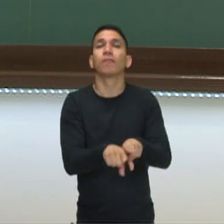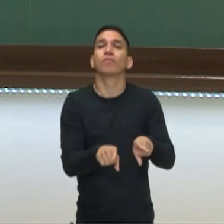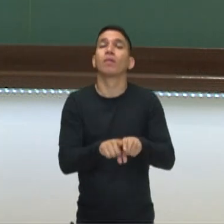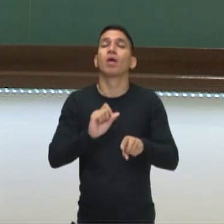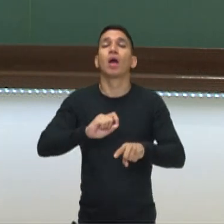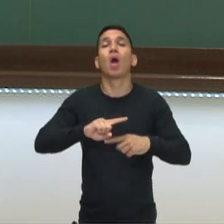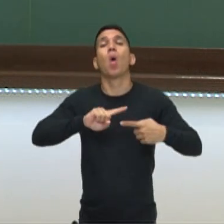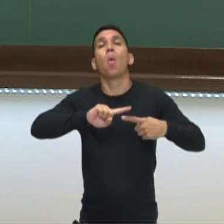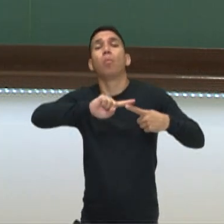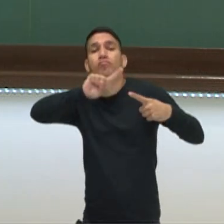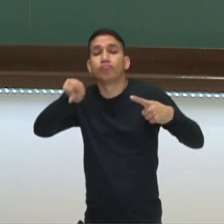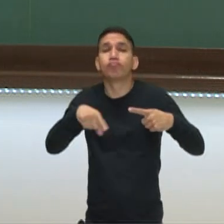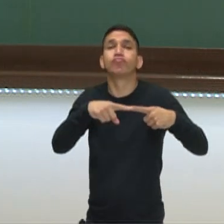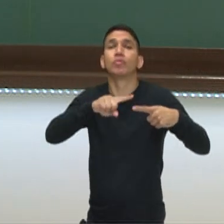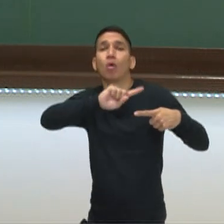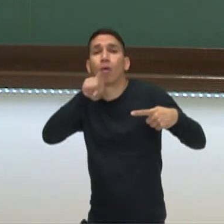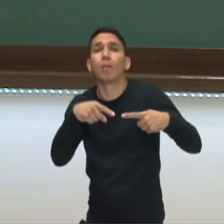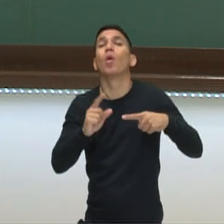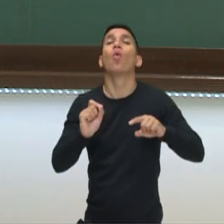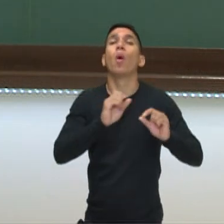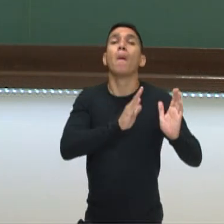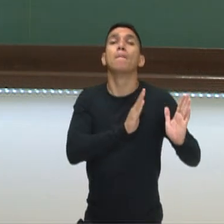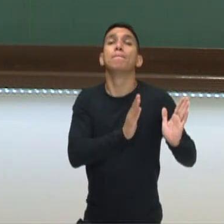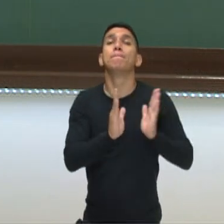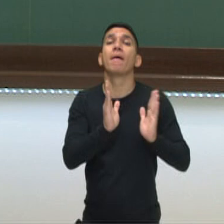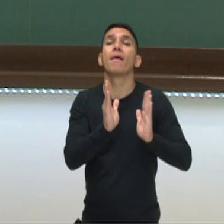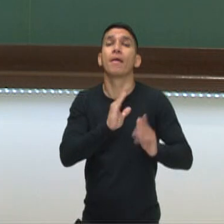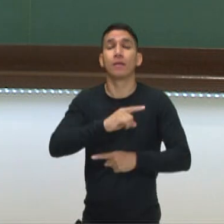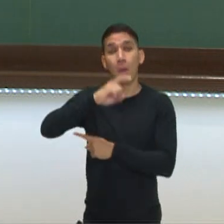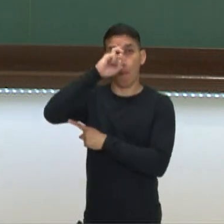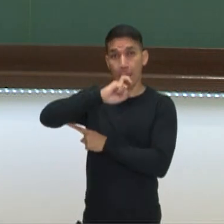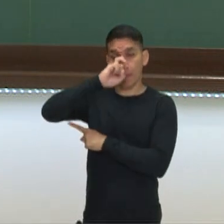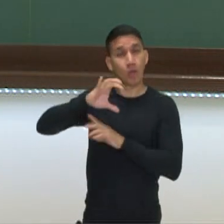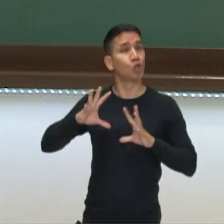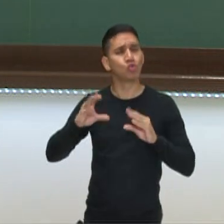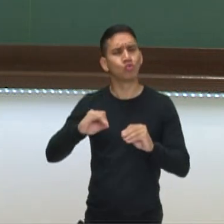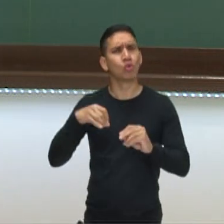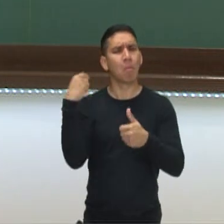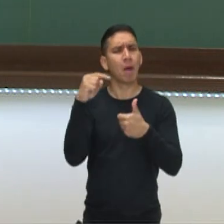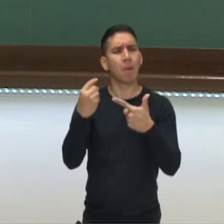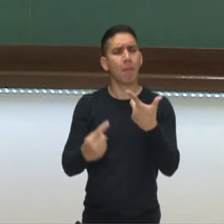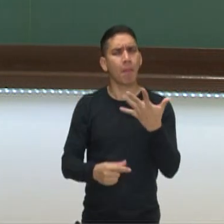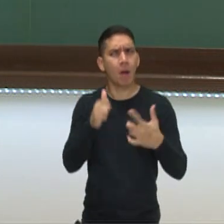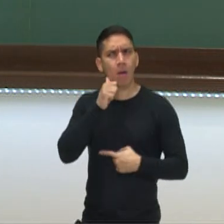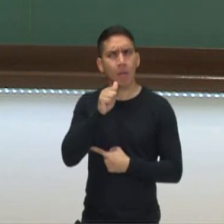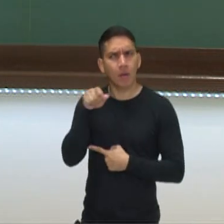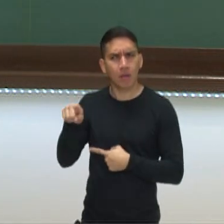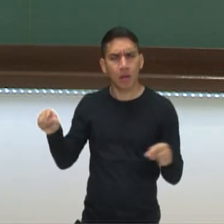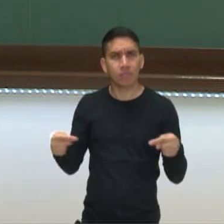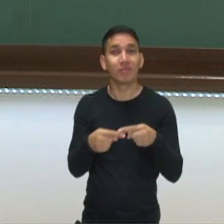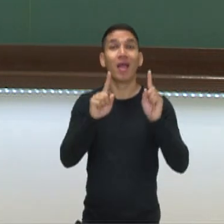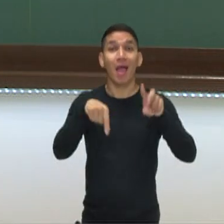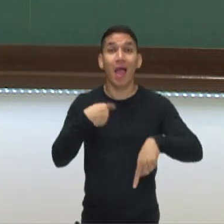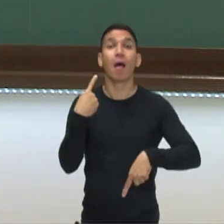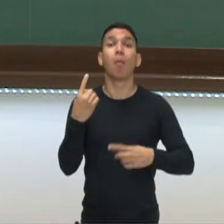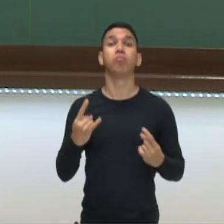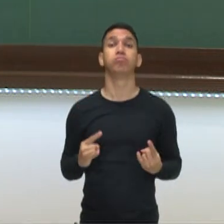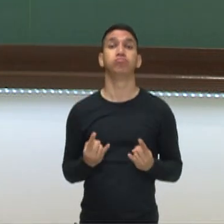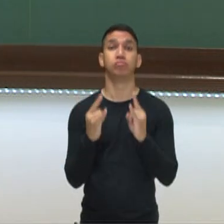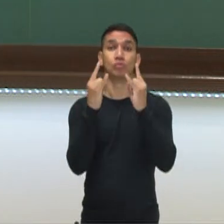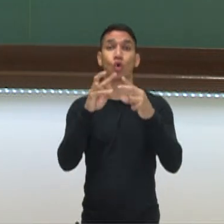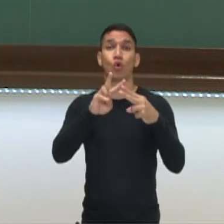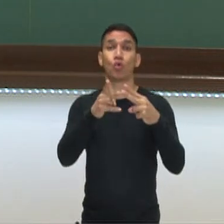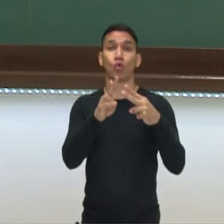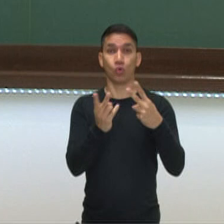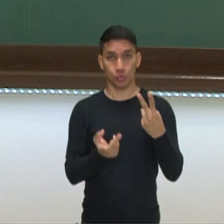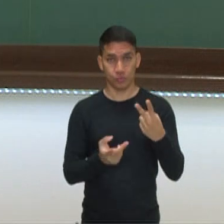menstrual. Então, tudo que caracteriza ela como feminina é resultado desses dois hormônios. Além